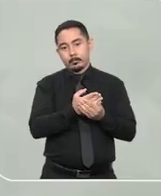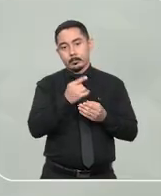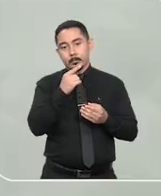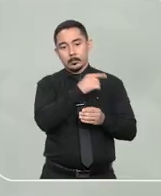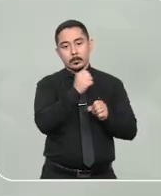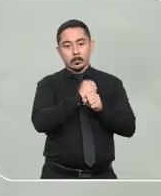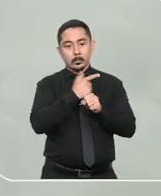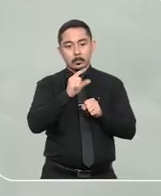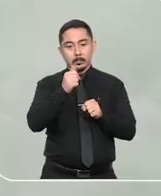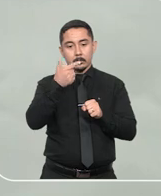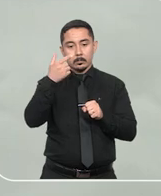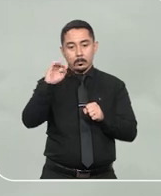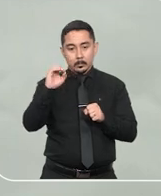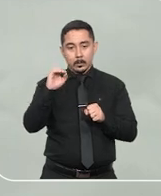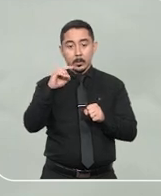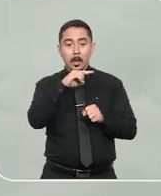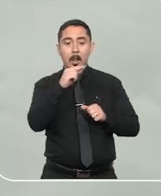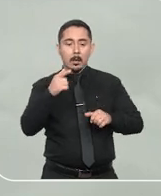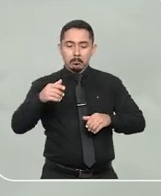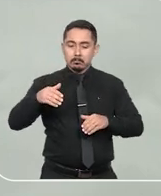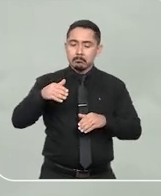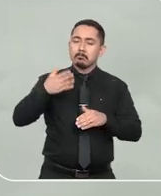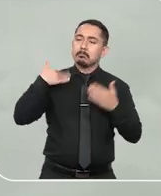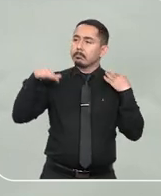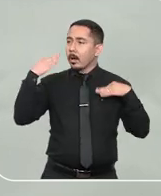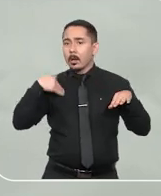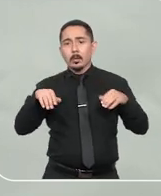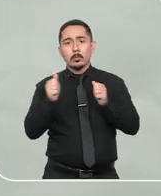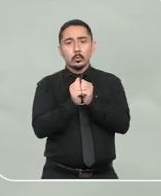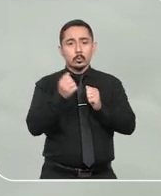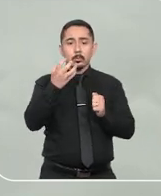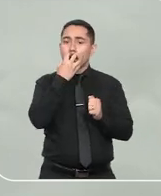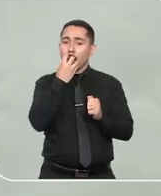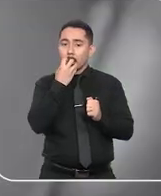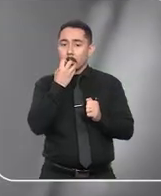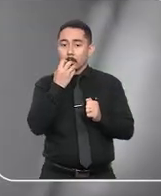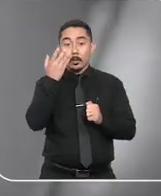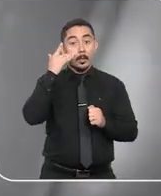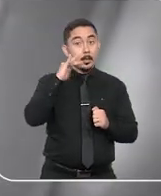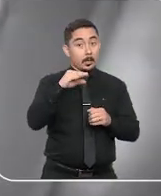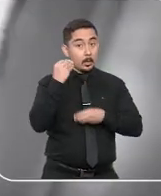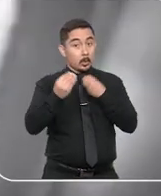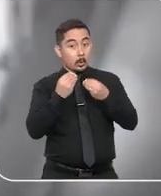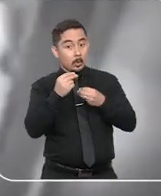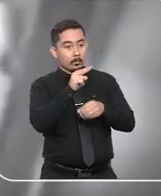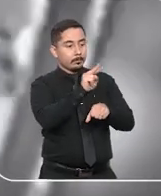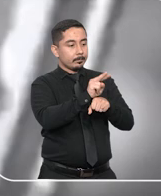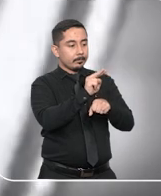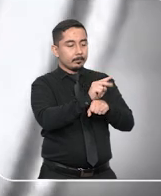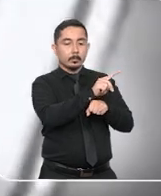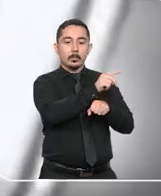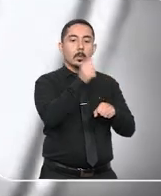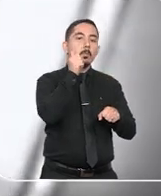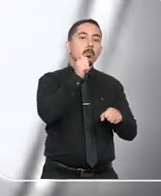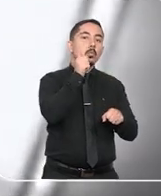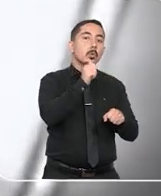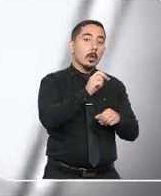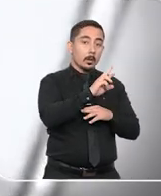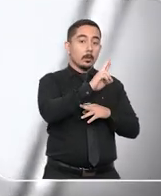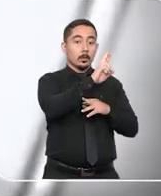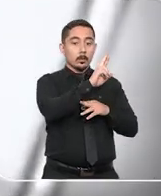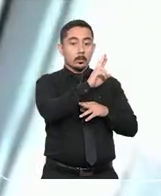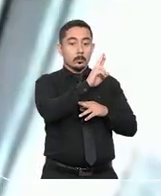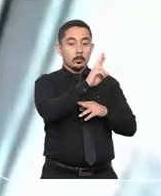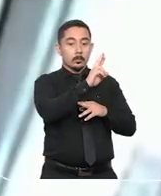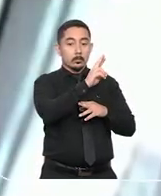Quando o caso ocorreu, em 2020, a funcionária passeava com os cães dos empregadores e a criança havia sido deixada aos cuidados da então patroa